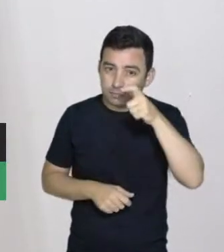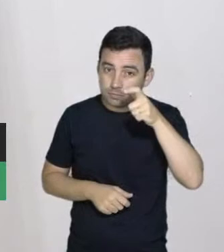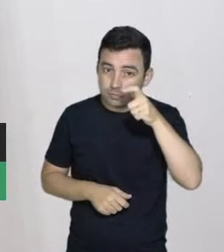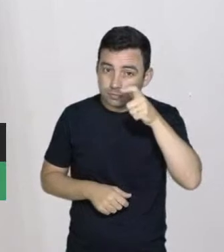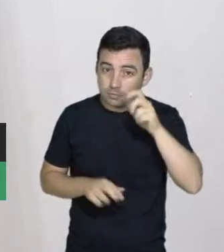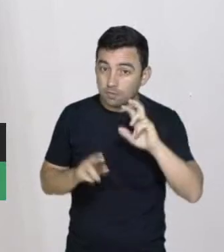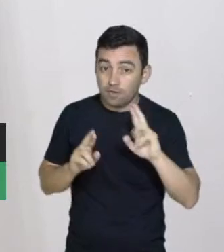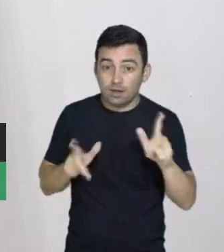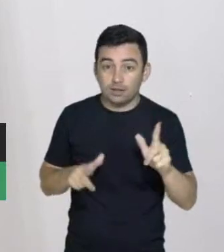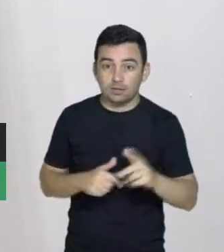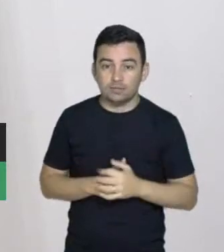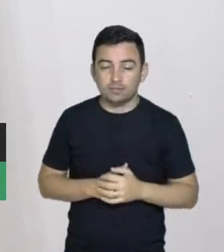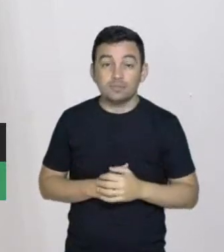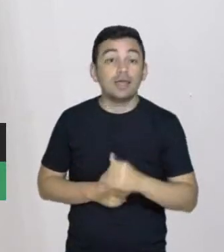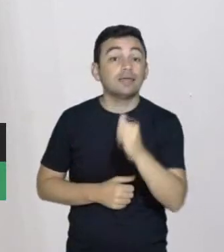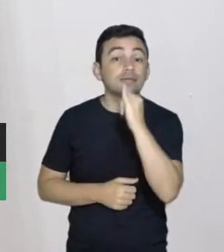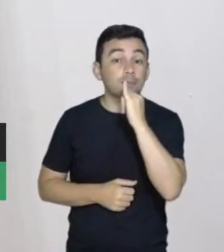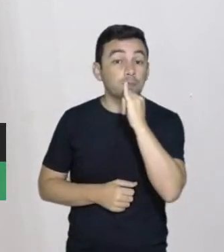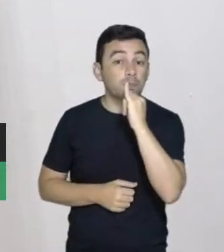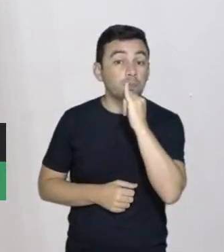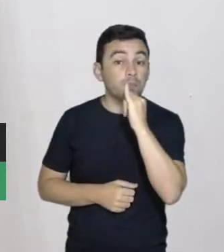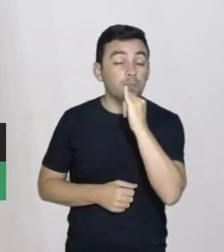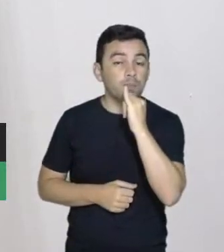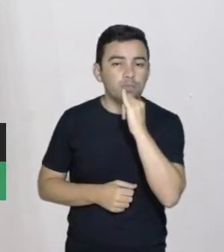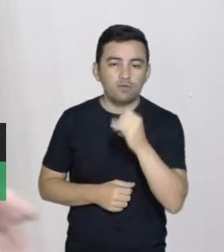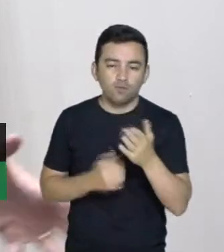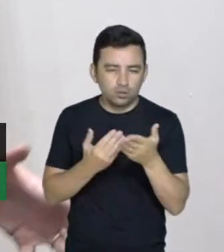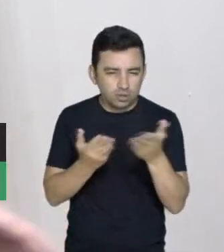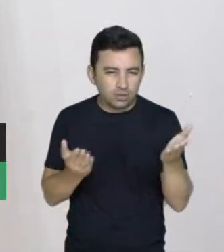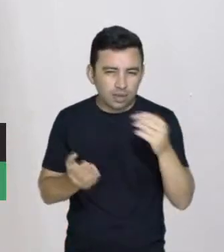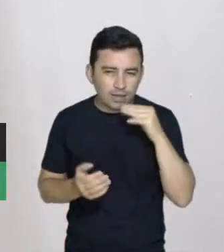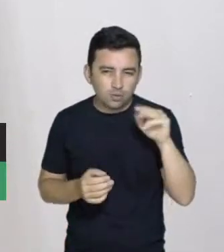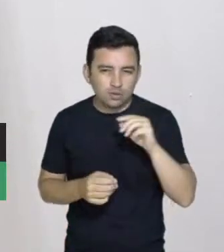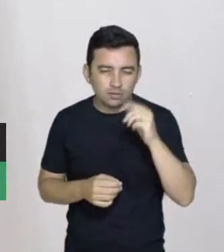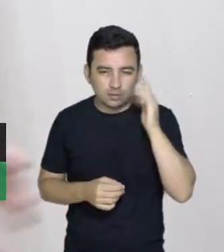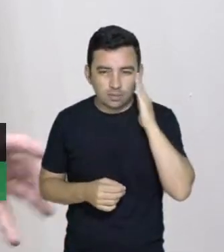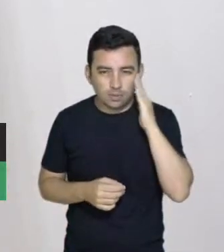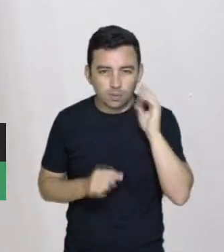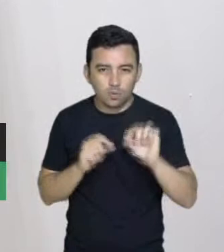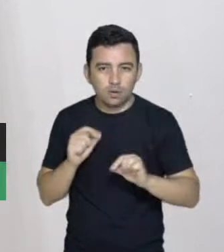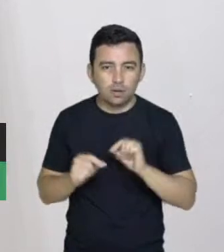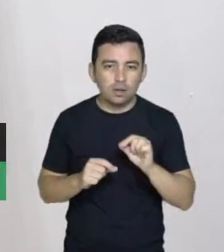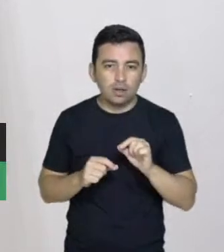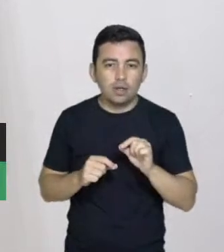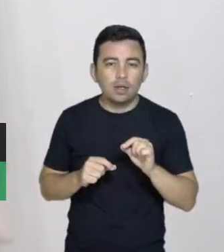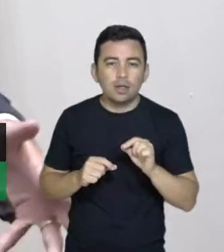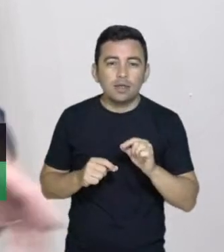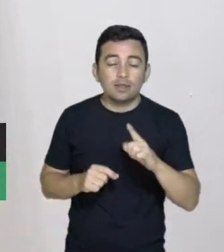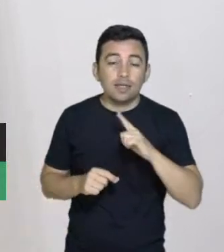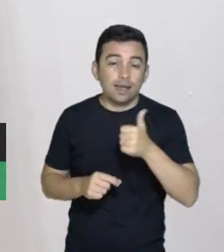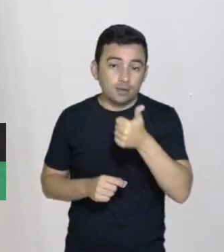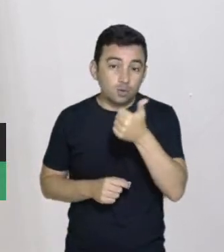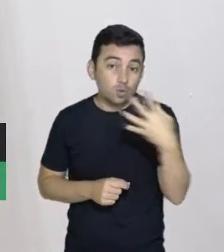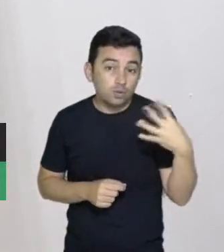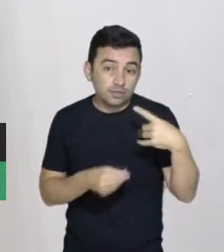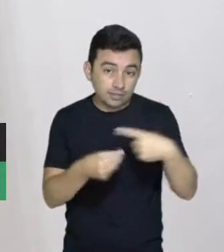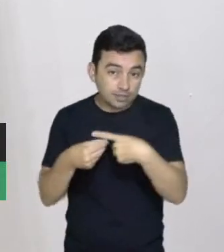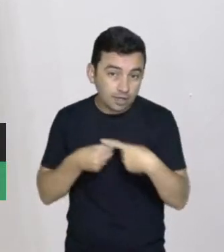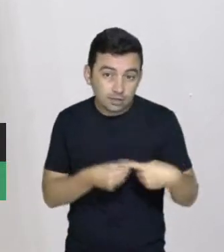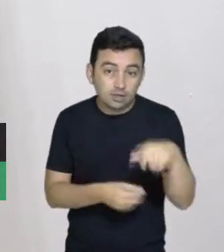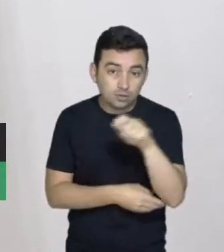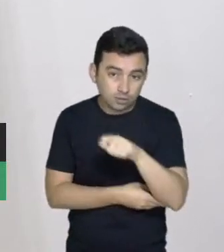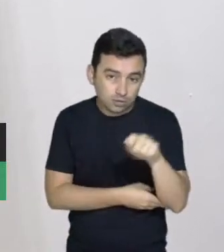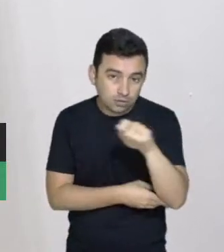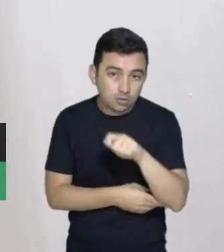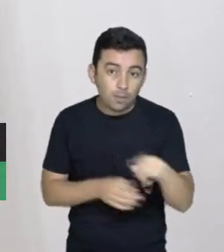diferenciado. Só para dar um exemplo pontual, deputado Cadorim, deputado Lucas, peguei um exemplo específico do Vale Europeu, são 14 municípios na associação ali, dos